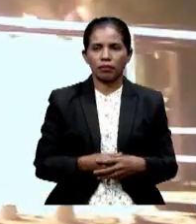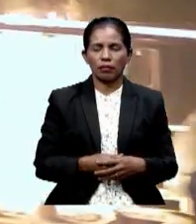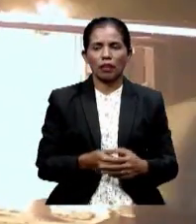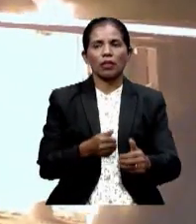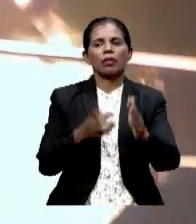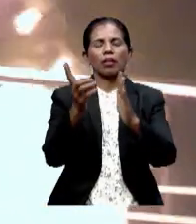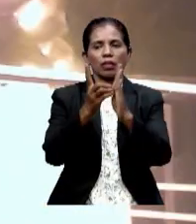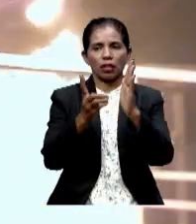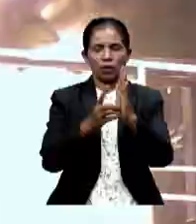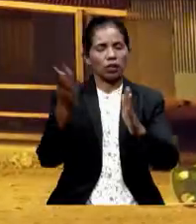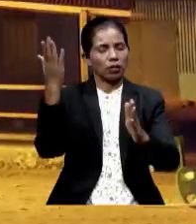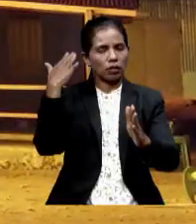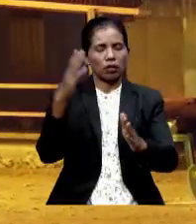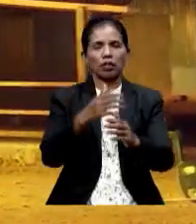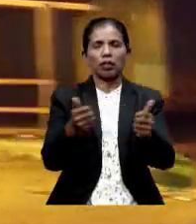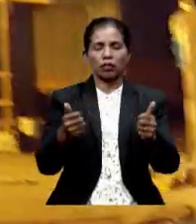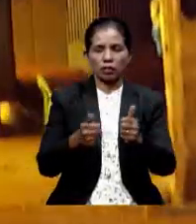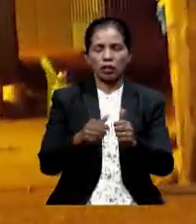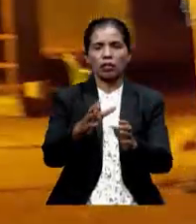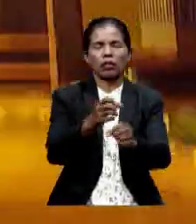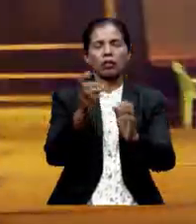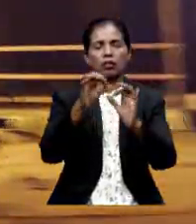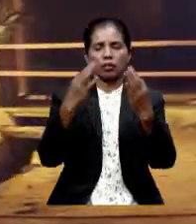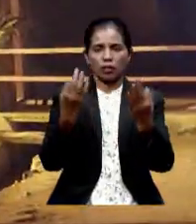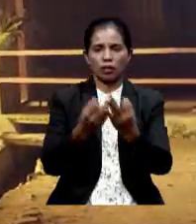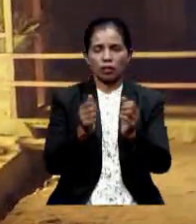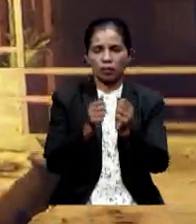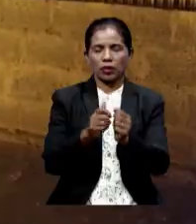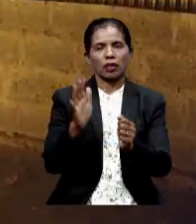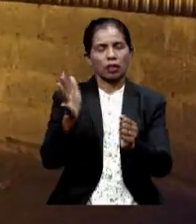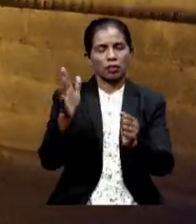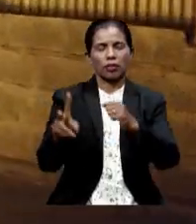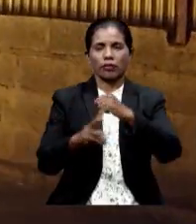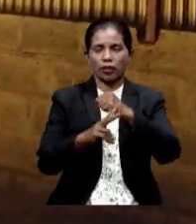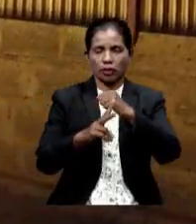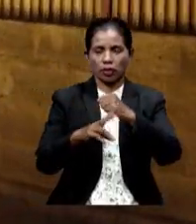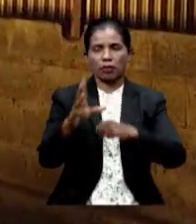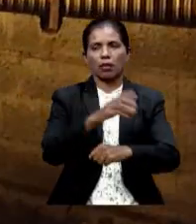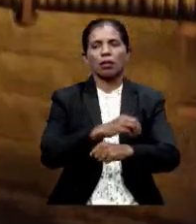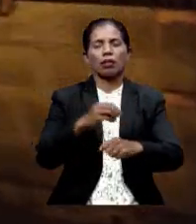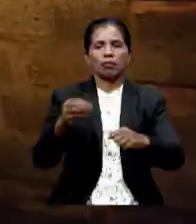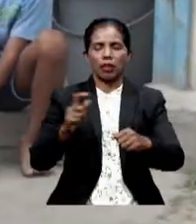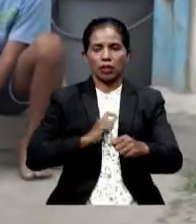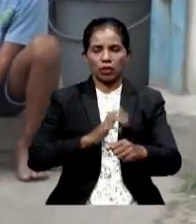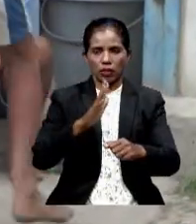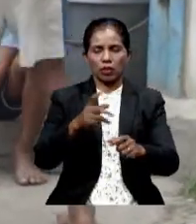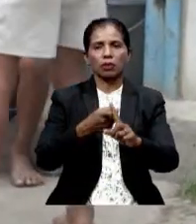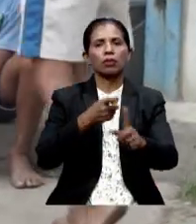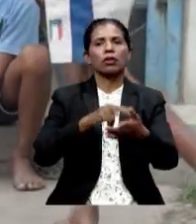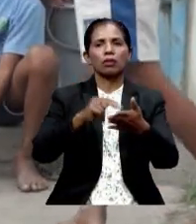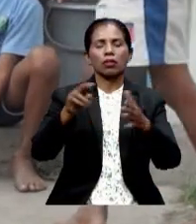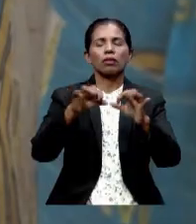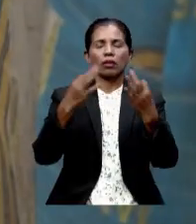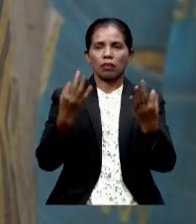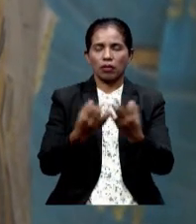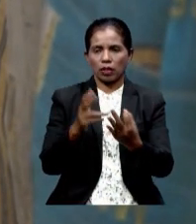dados nebe antes ne autoridade local recolha família Macain Limanulo maxai vítima ba incêndio Tacitolo. O si número ne família